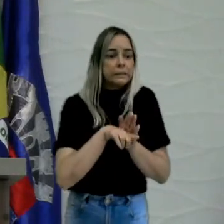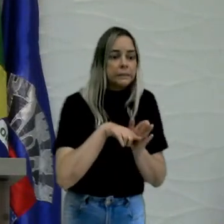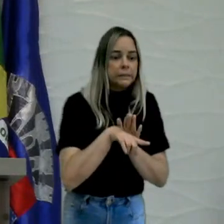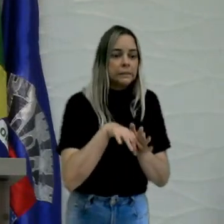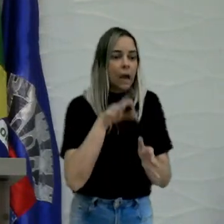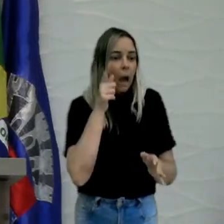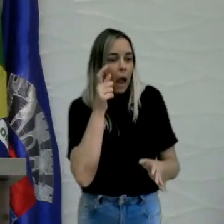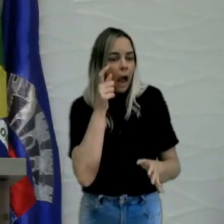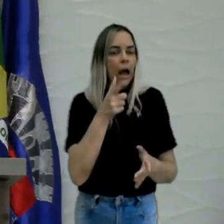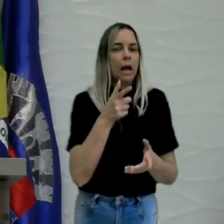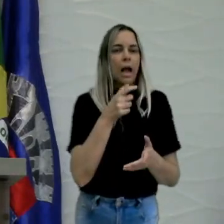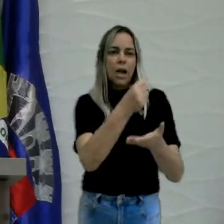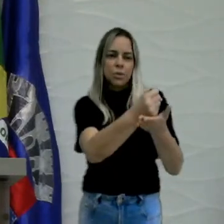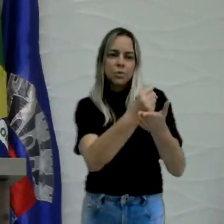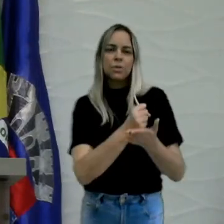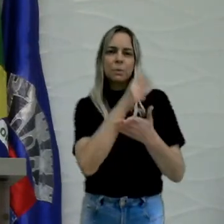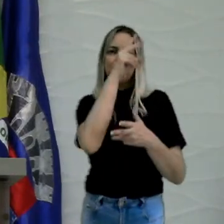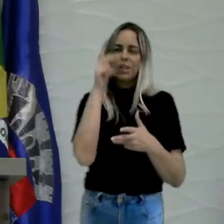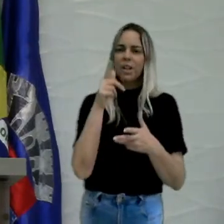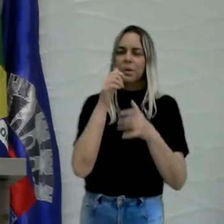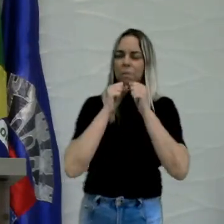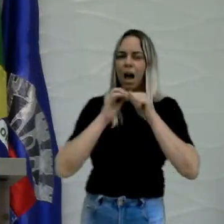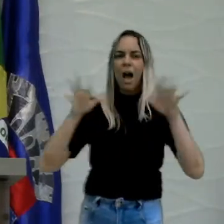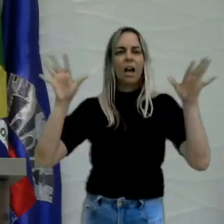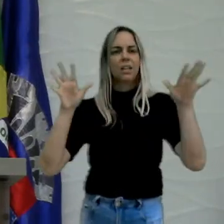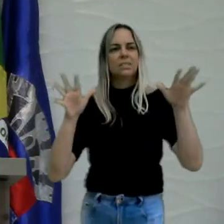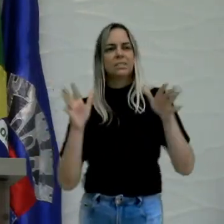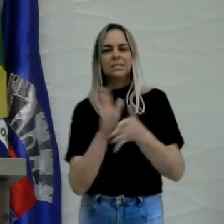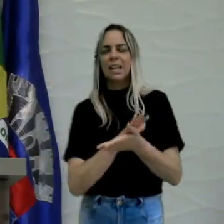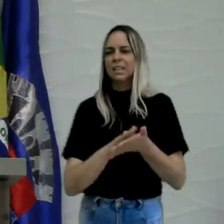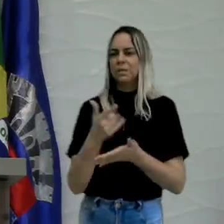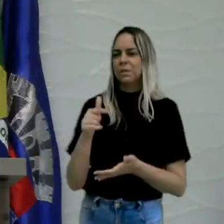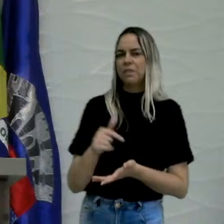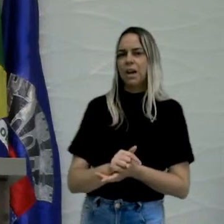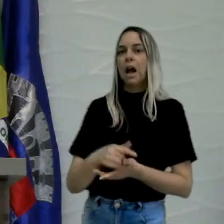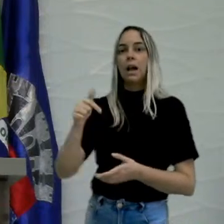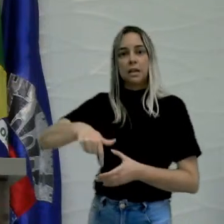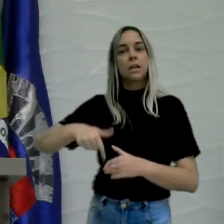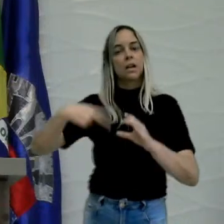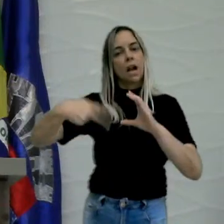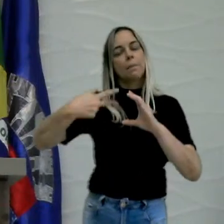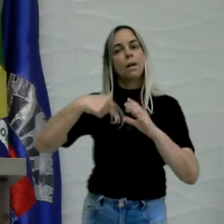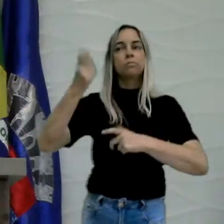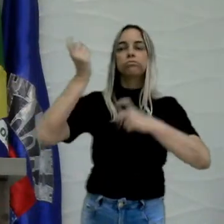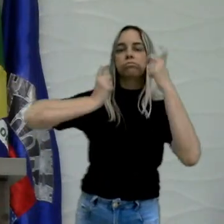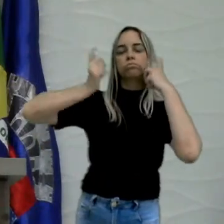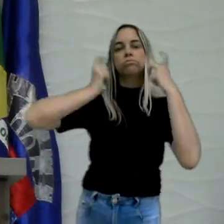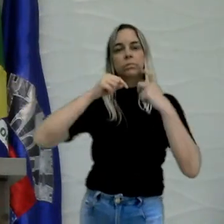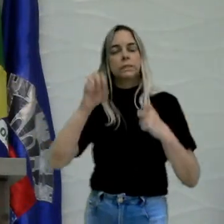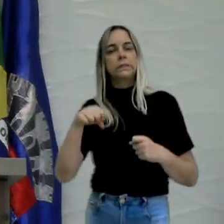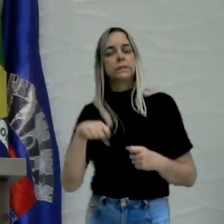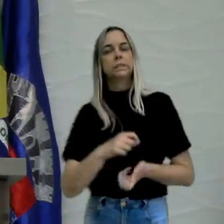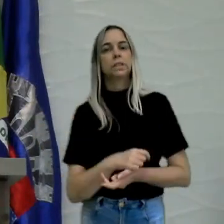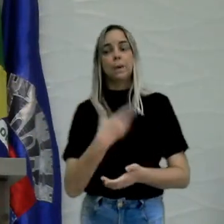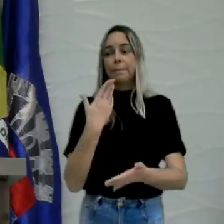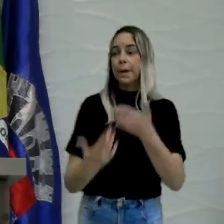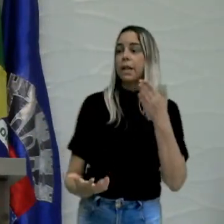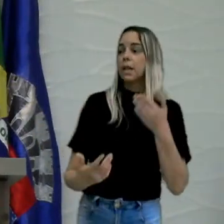teve ajuda, não teve nada, não teve divulgação. Pela Câmara teve, porque a Câmara se preocupou. Perdemos